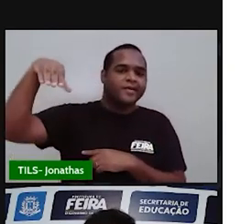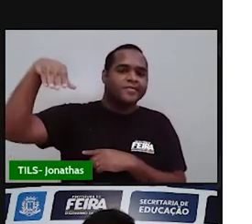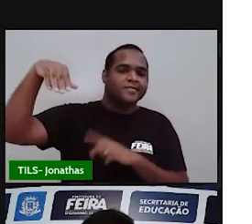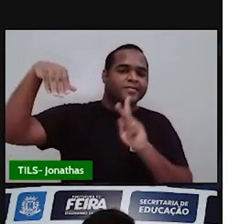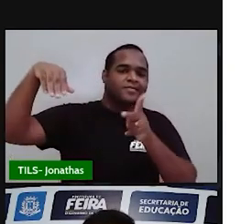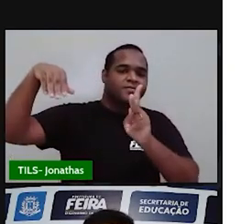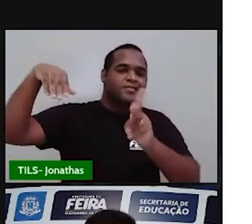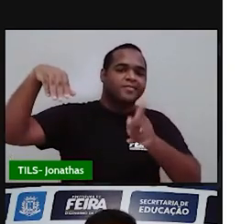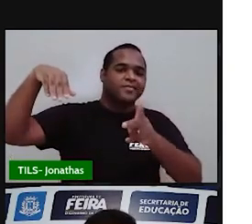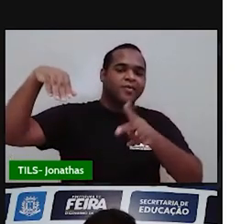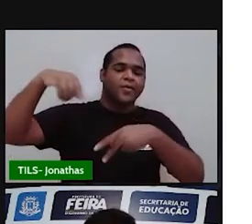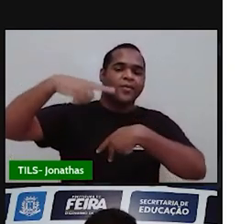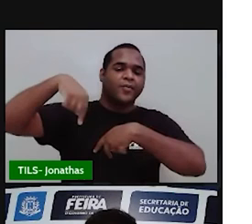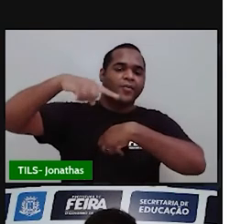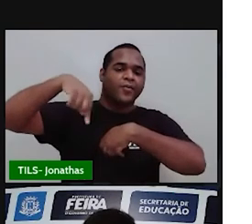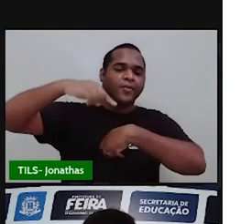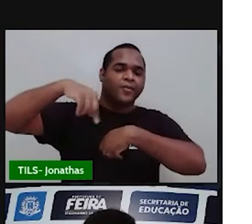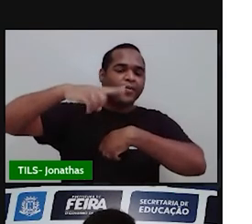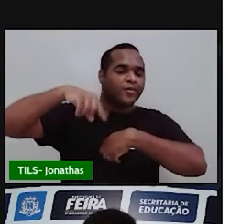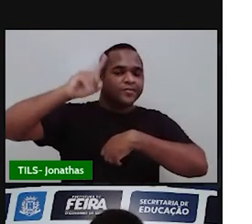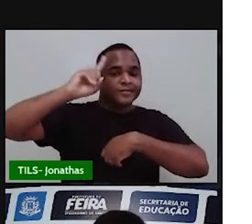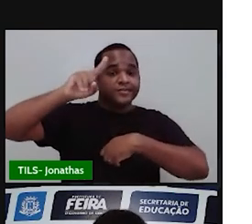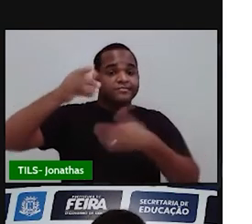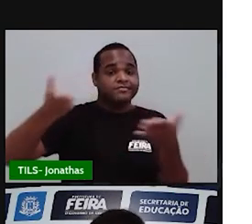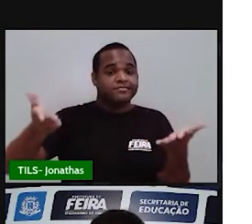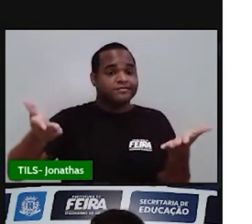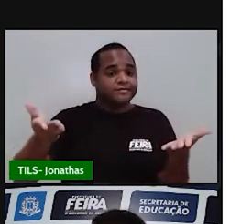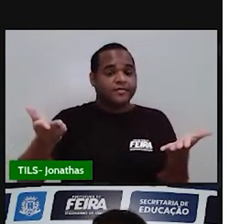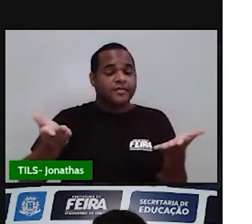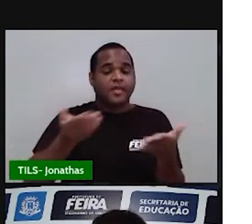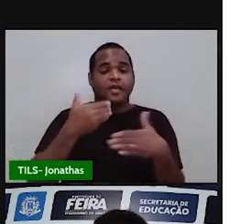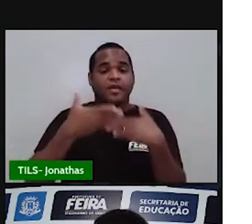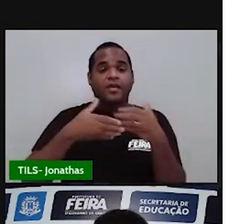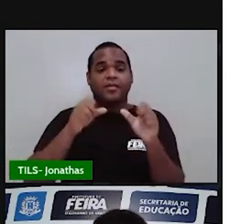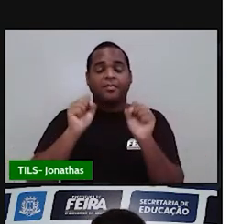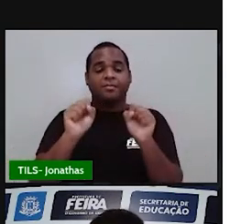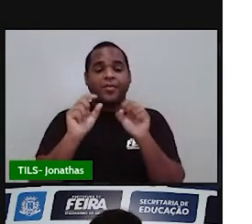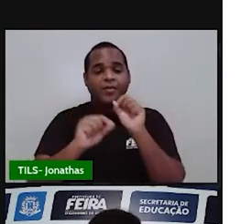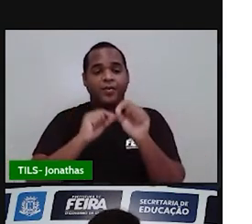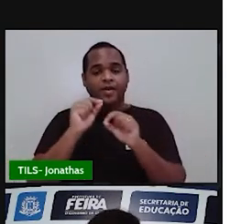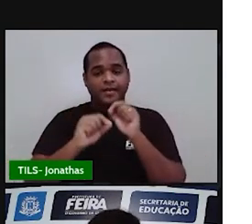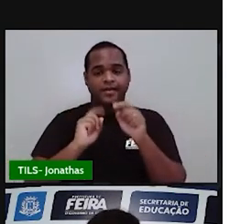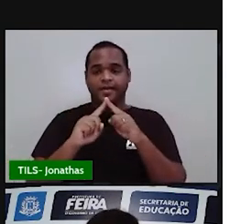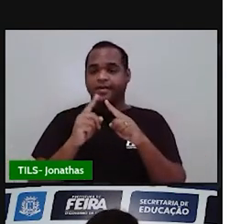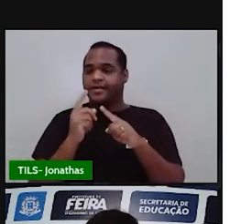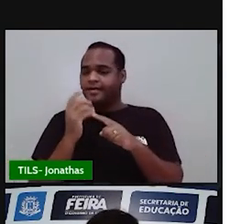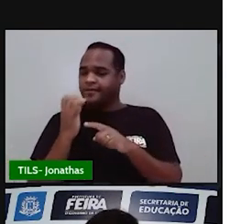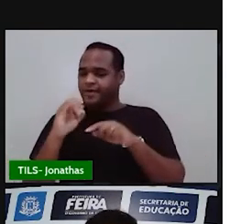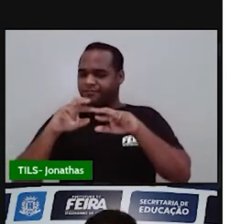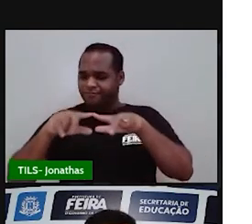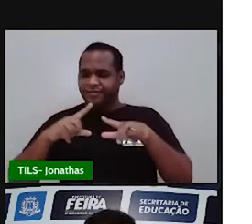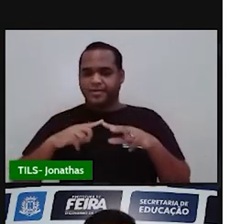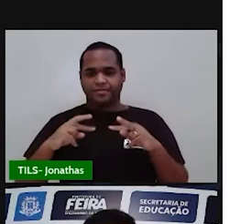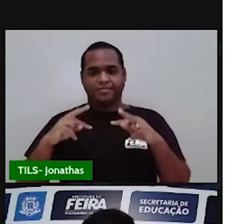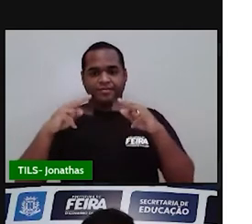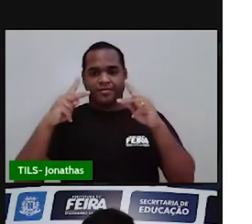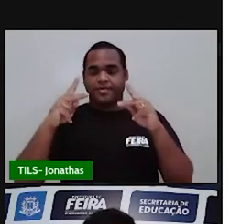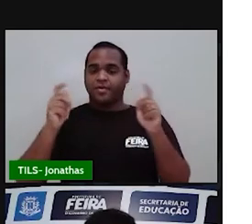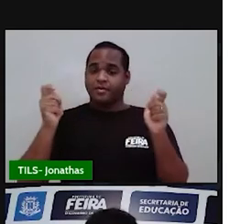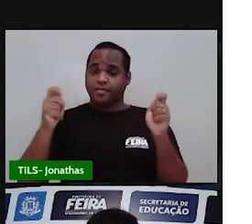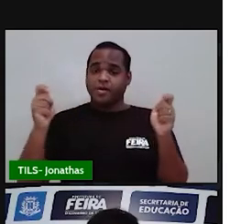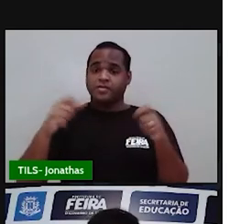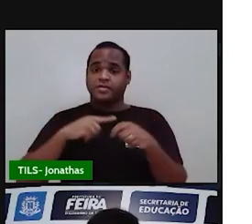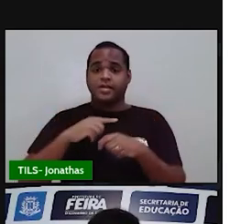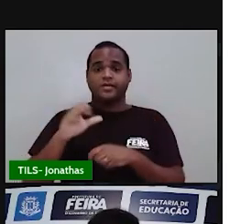acesa horas e horas no dia. Isso pode fazer com que o consumo aumente e a conta chegue um